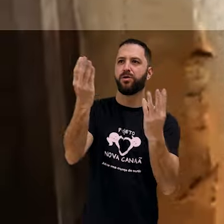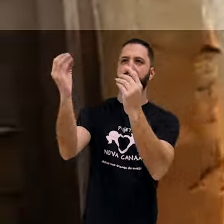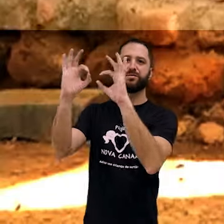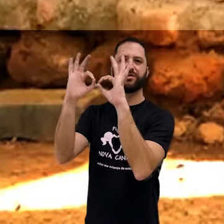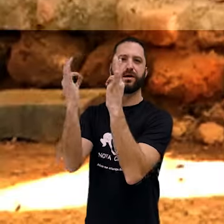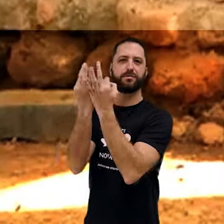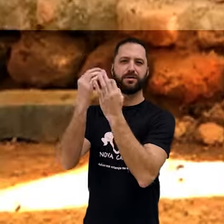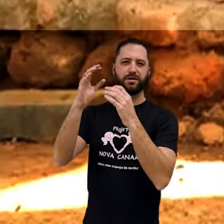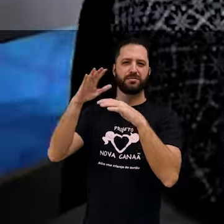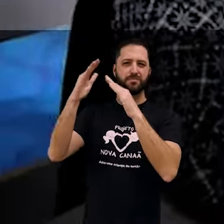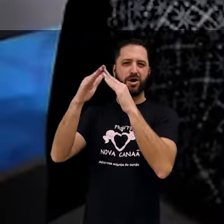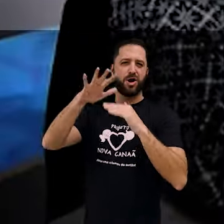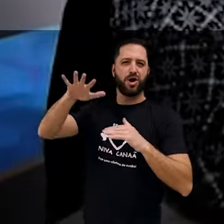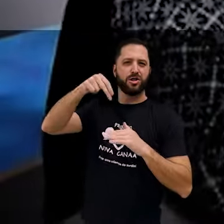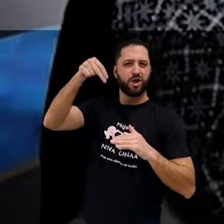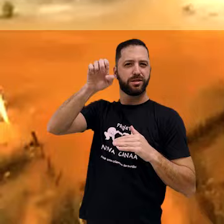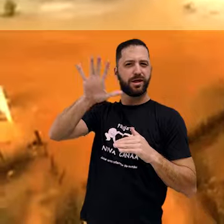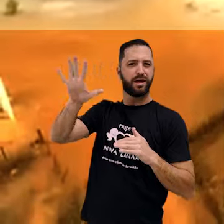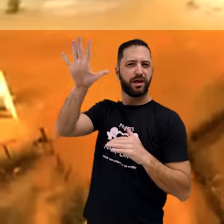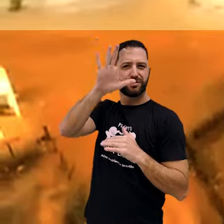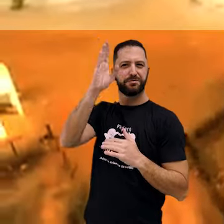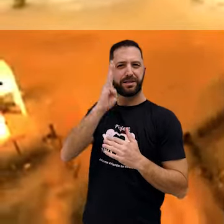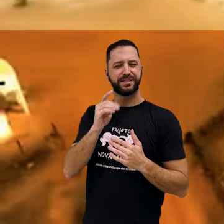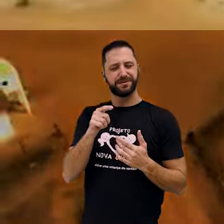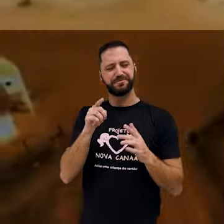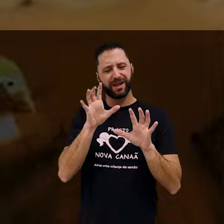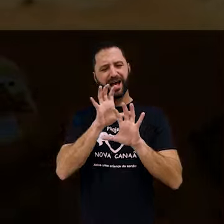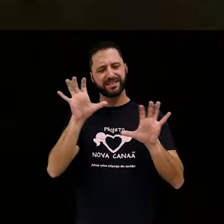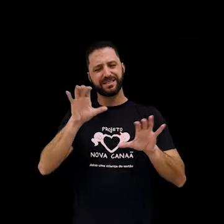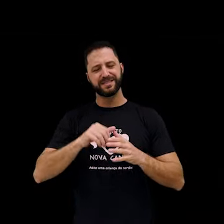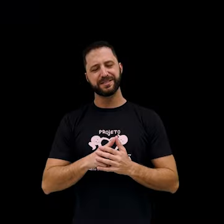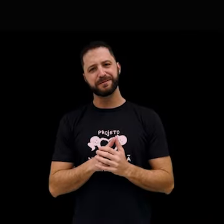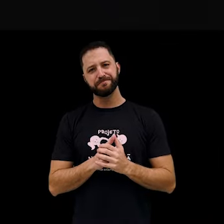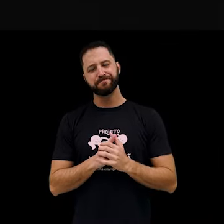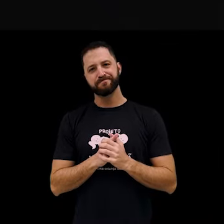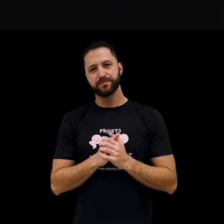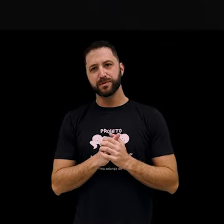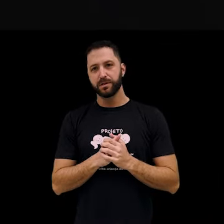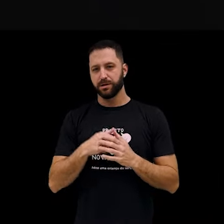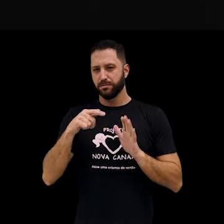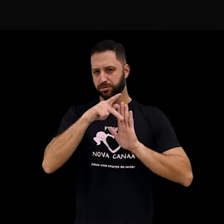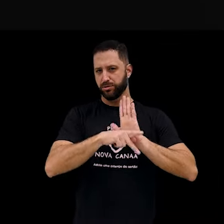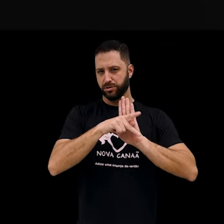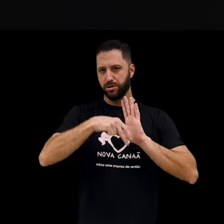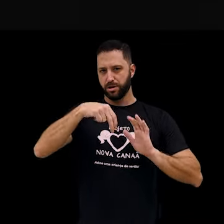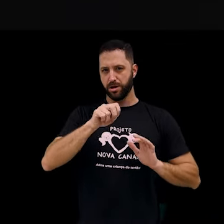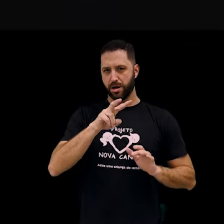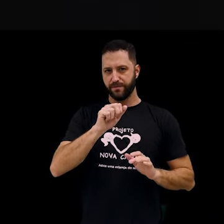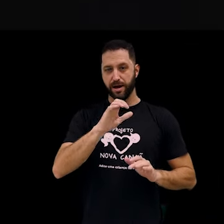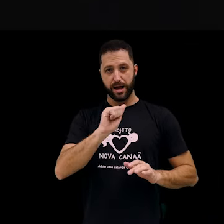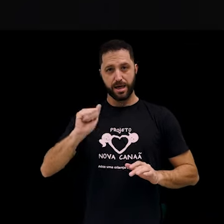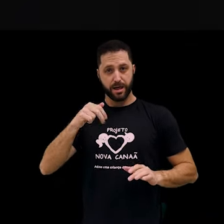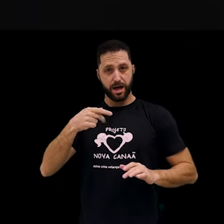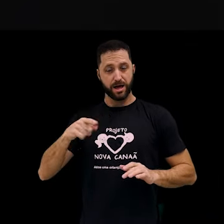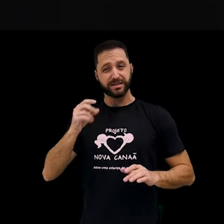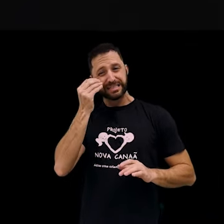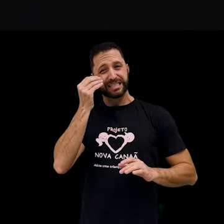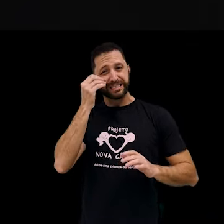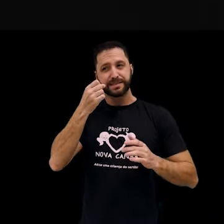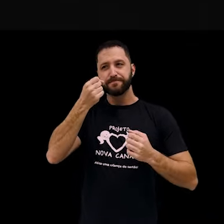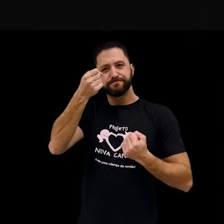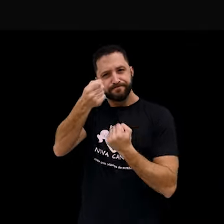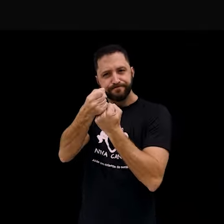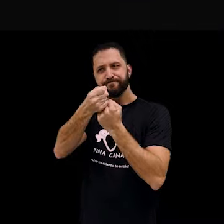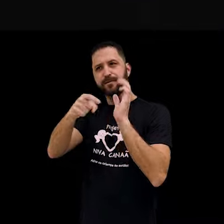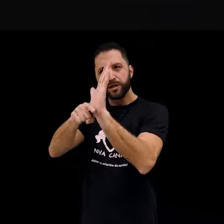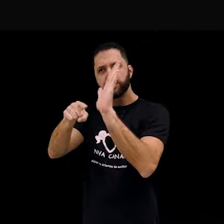de muitas famílias que vivem no sertão nordestino. Há anos o projeto Nova Canaã está lutando para mudar